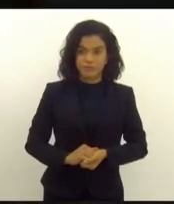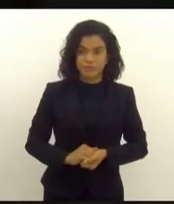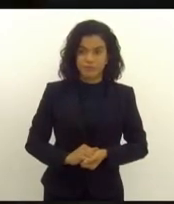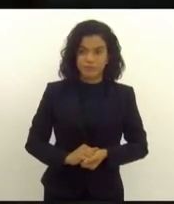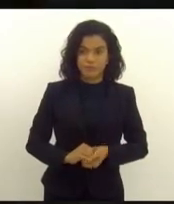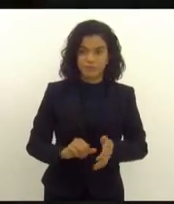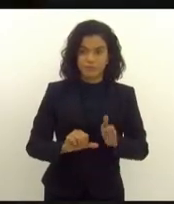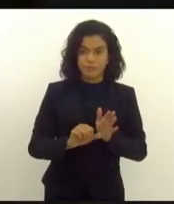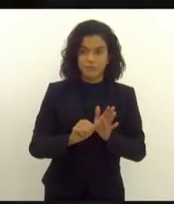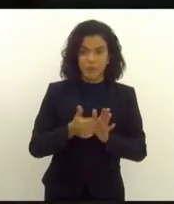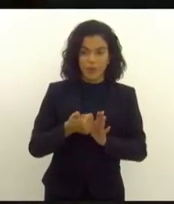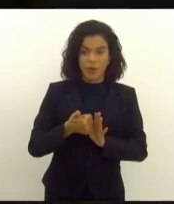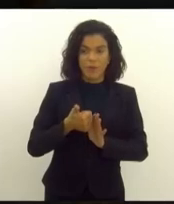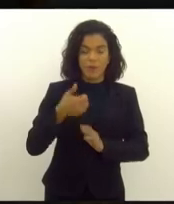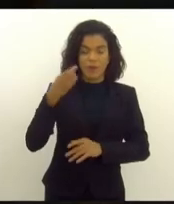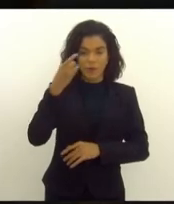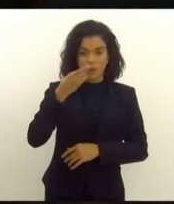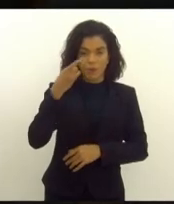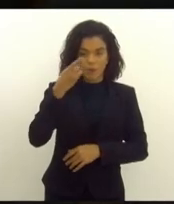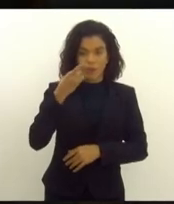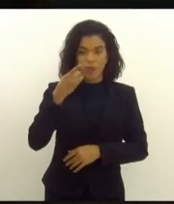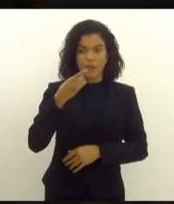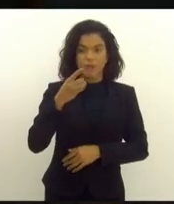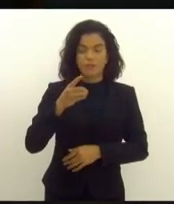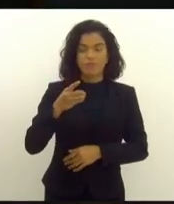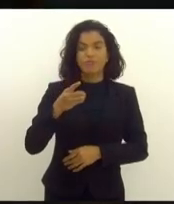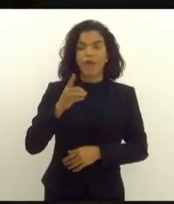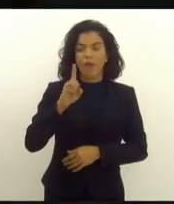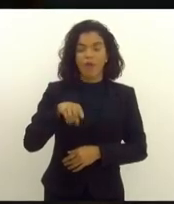o primeiro orador escrito é deputada